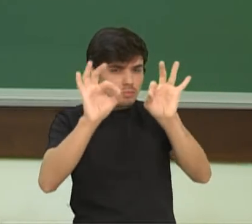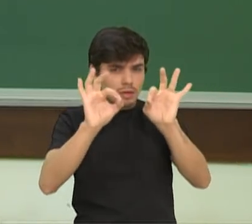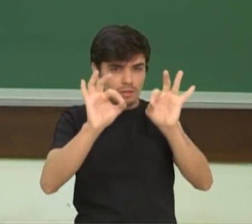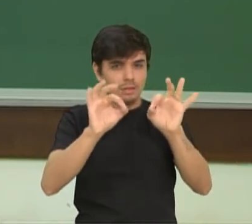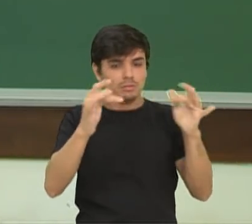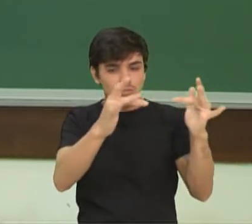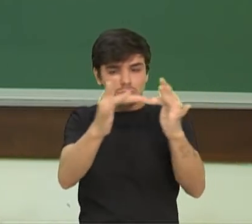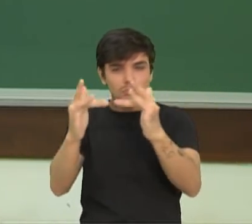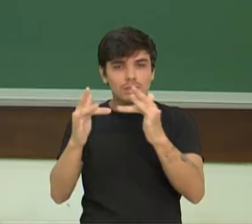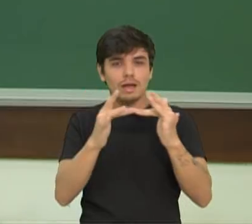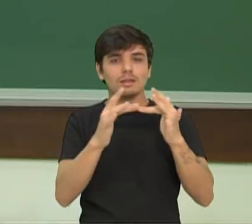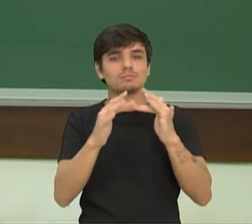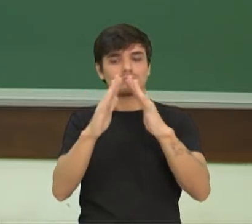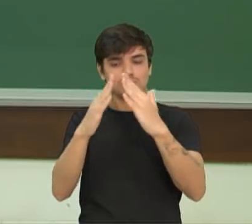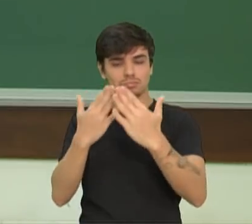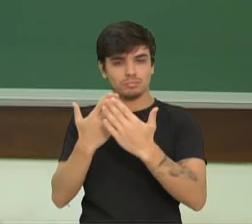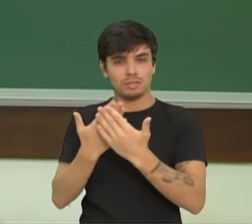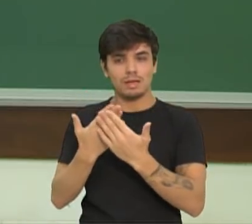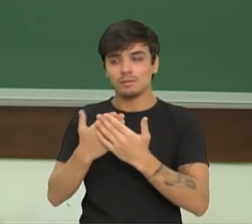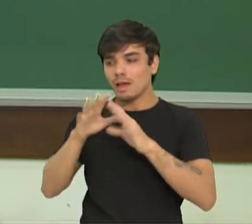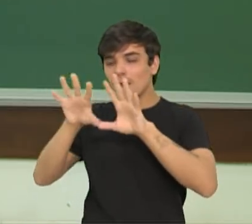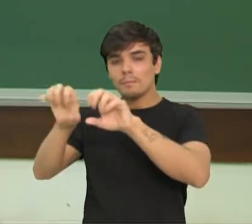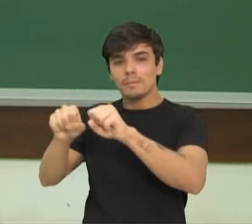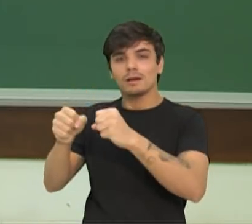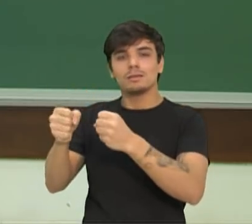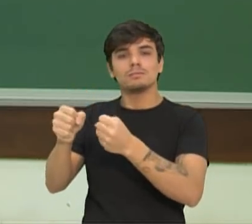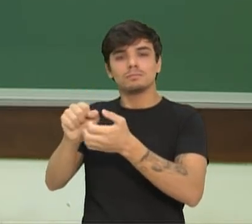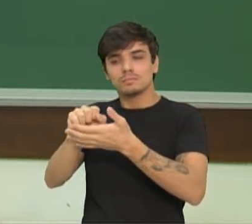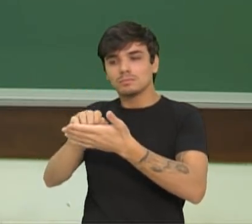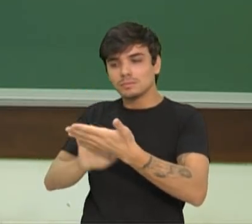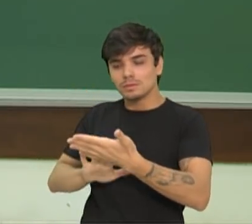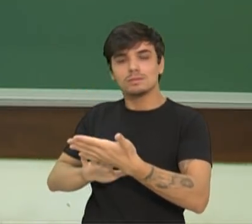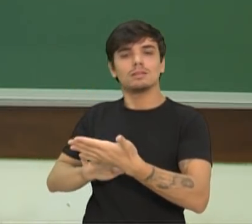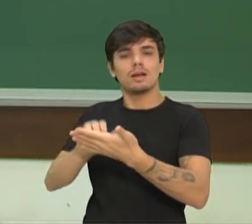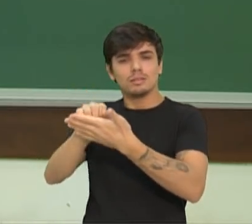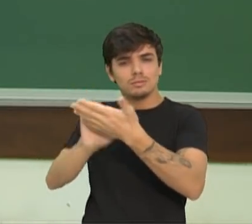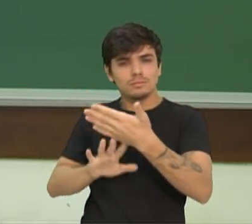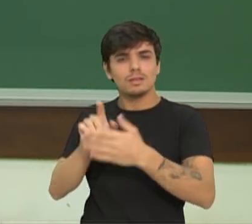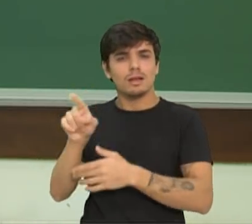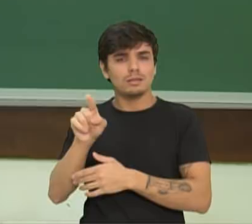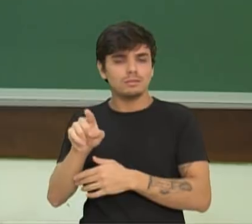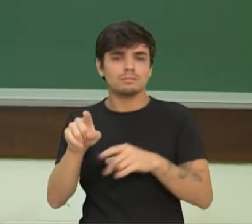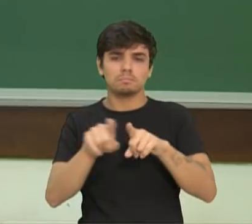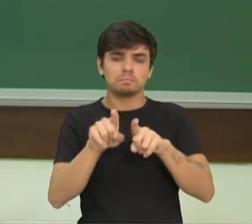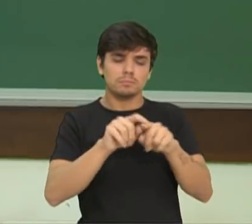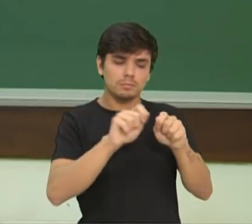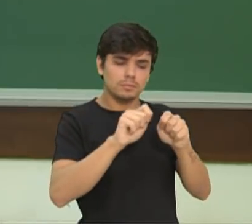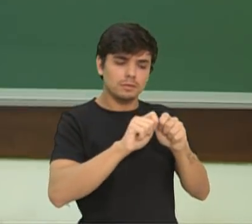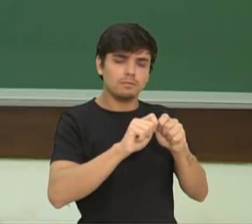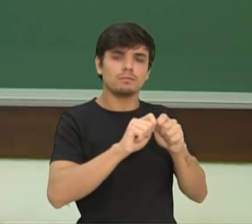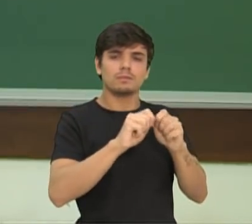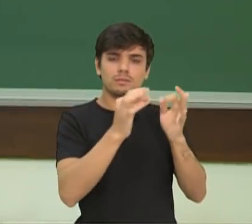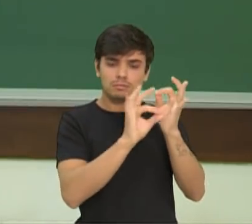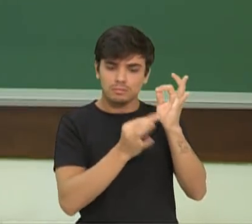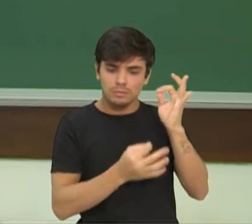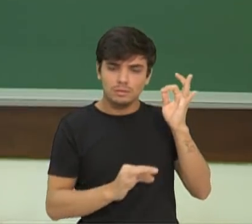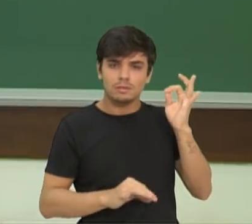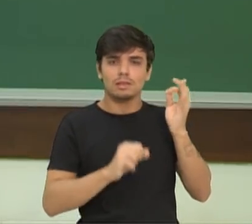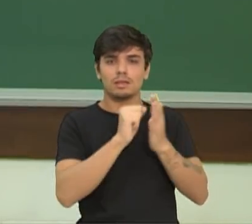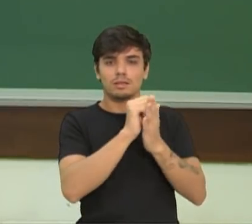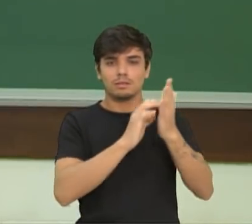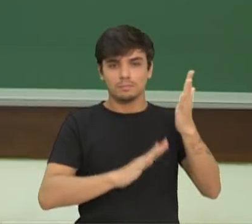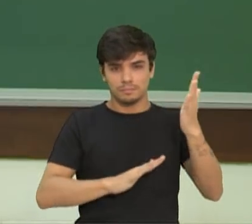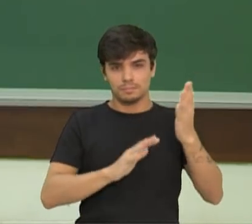seu colégio para que você possa retirar as listas de exercício para exercitar os conteúdos aprendidos nas